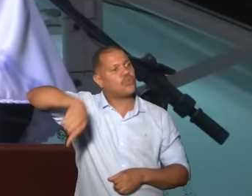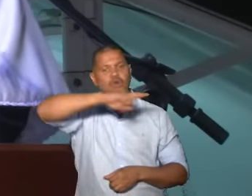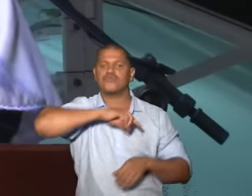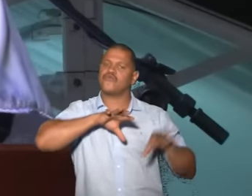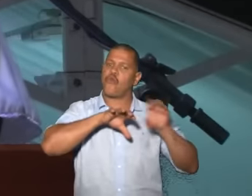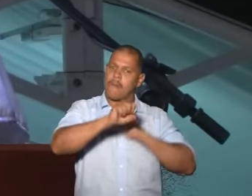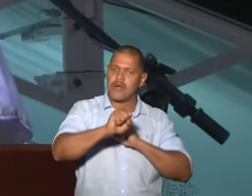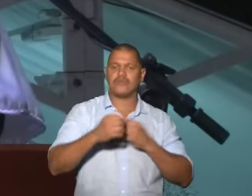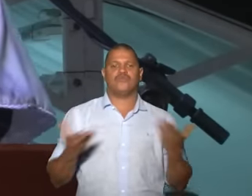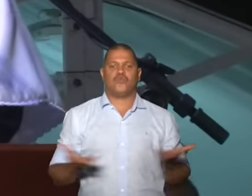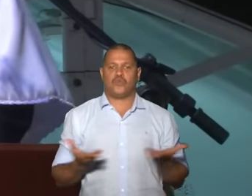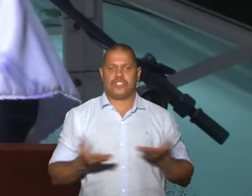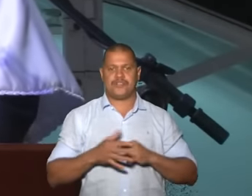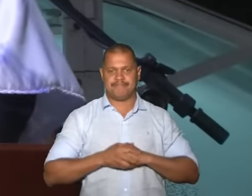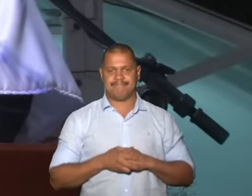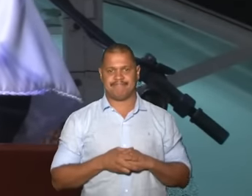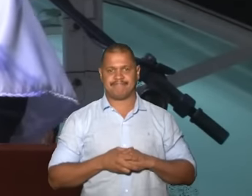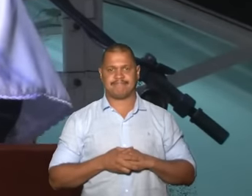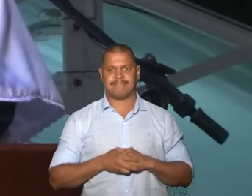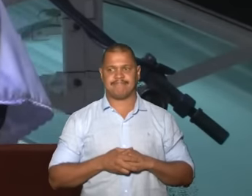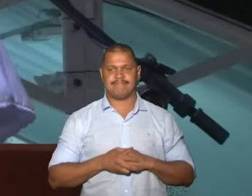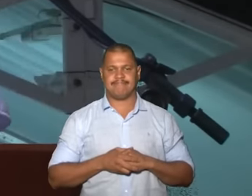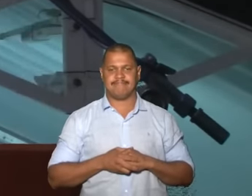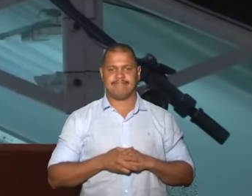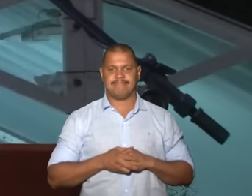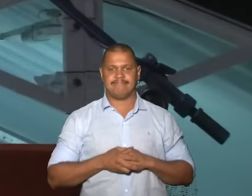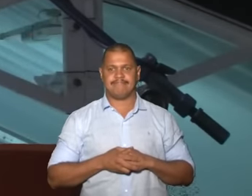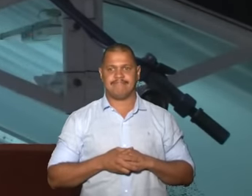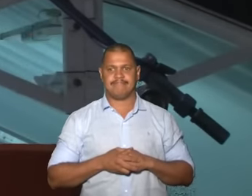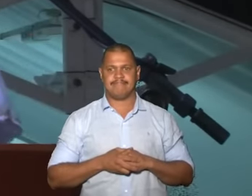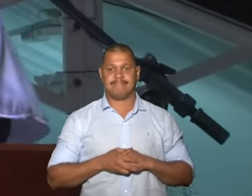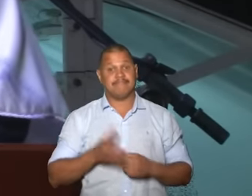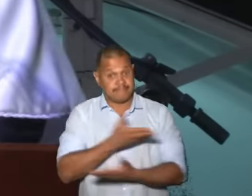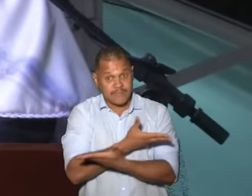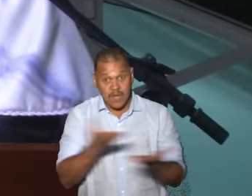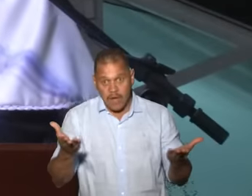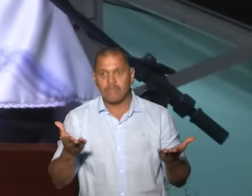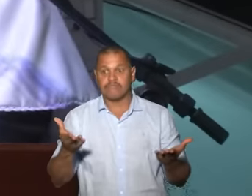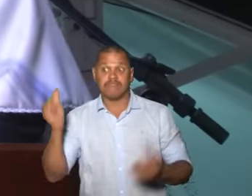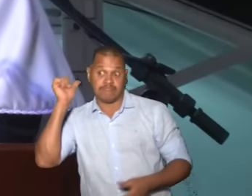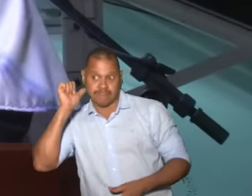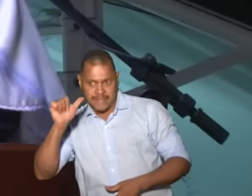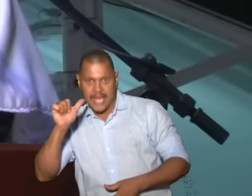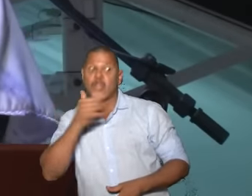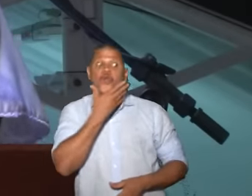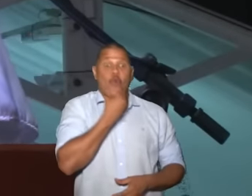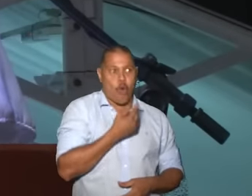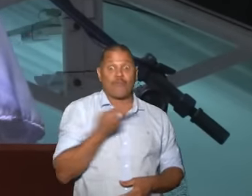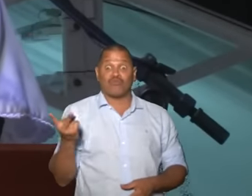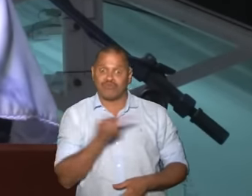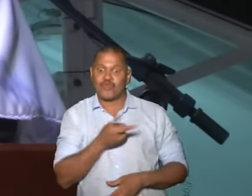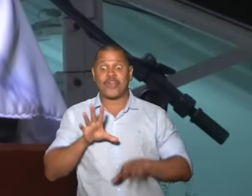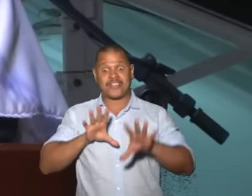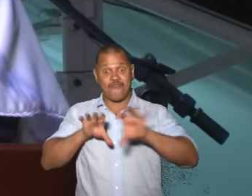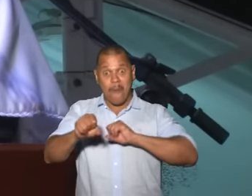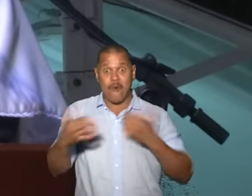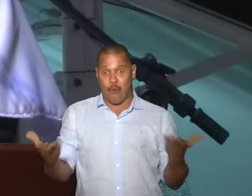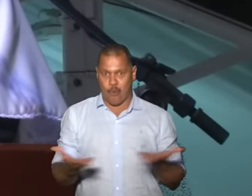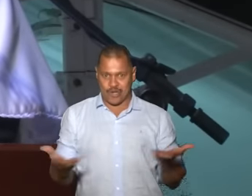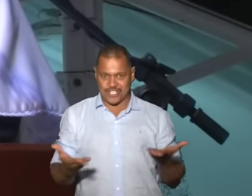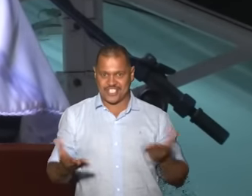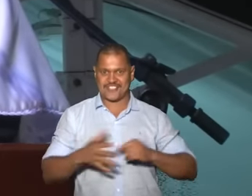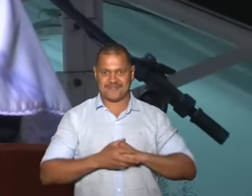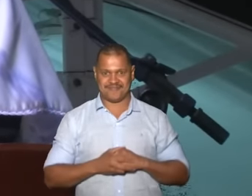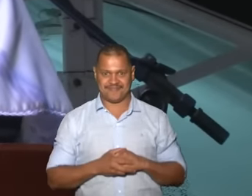dos formandos e das formandas. Prezadas formandas, prezados formandos, é com grande alegria